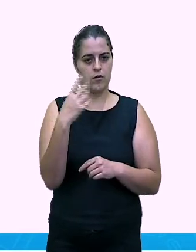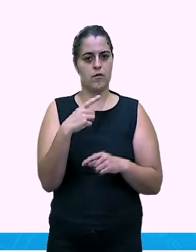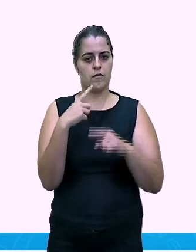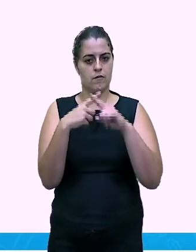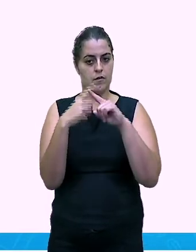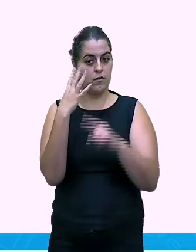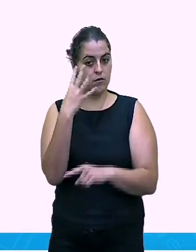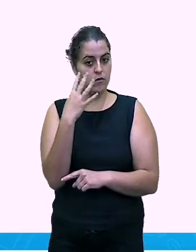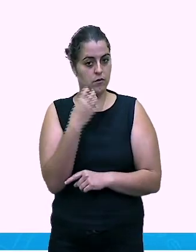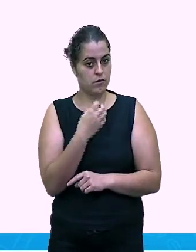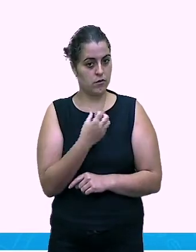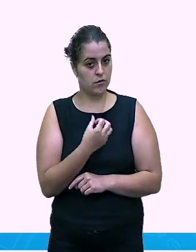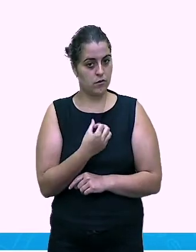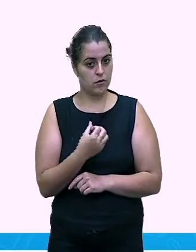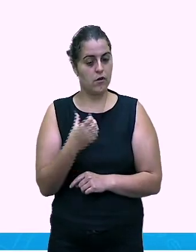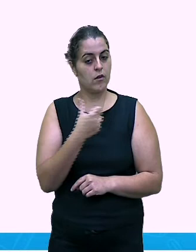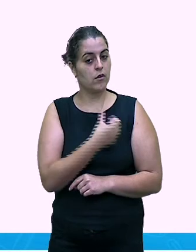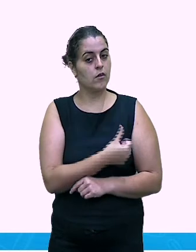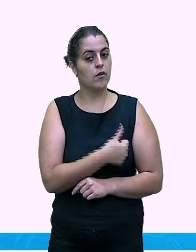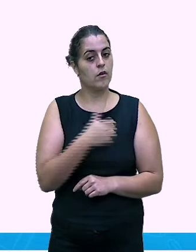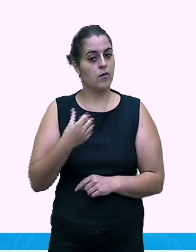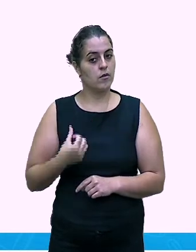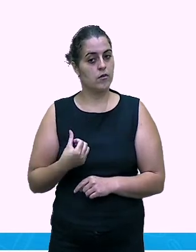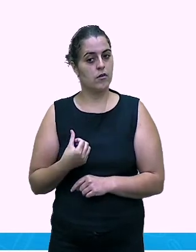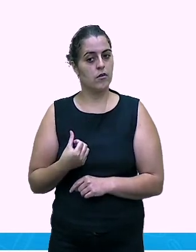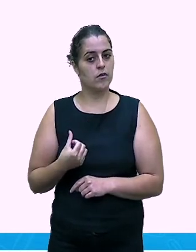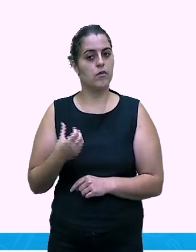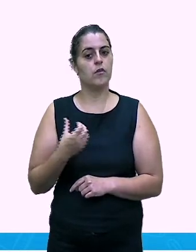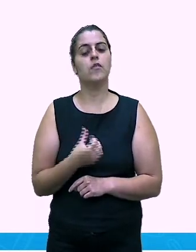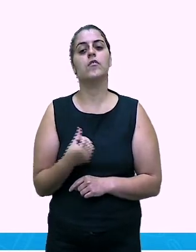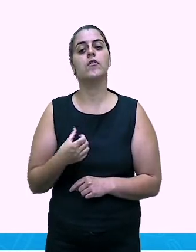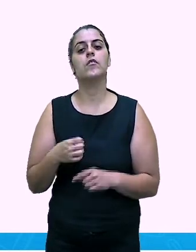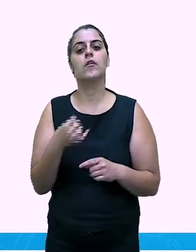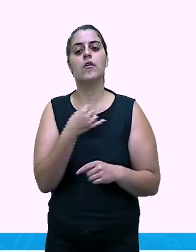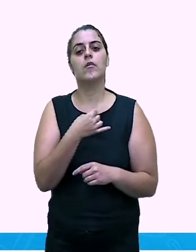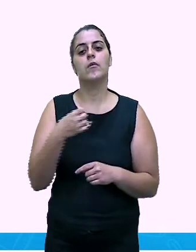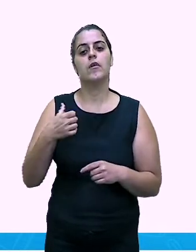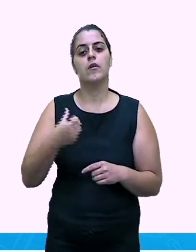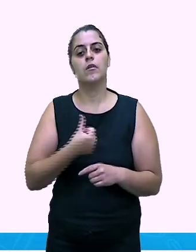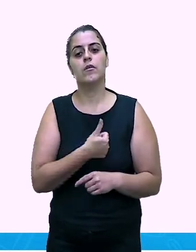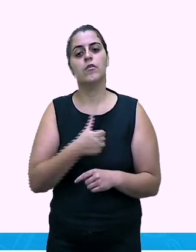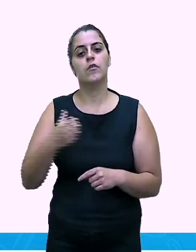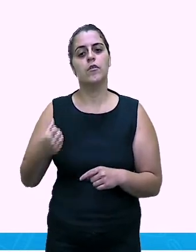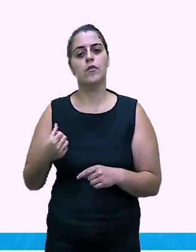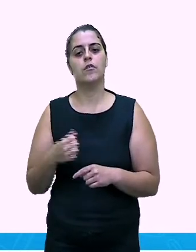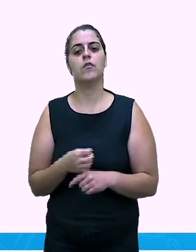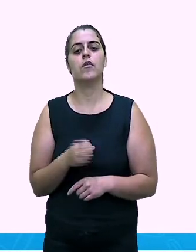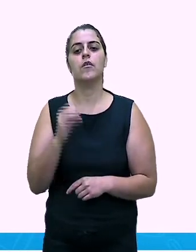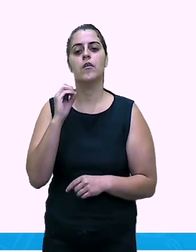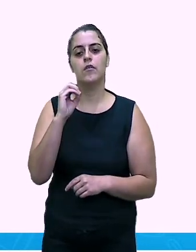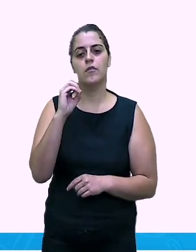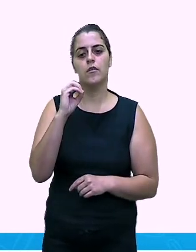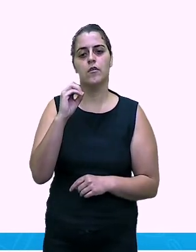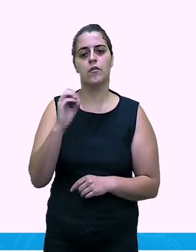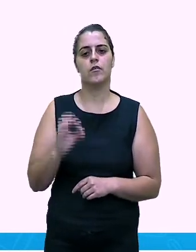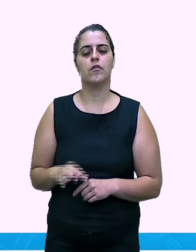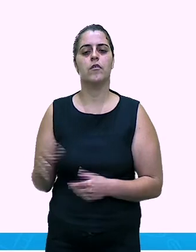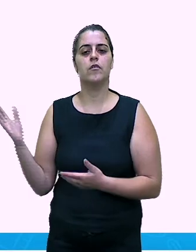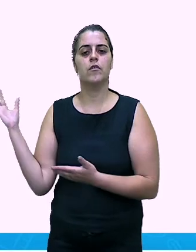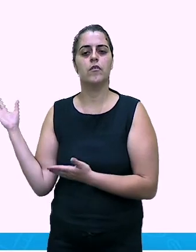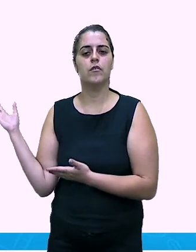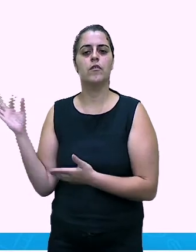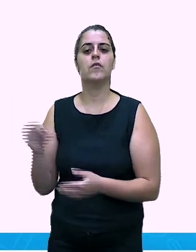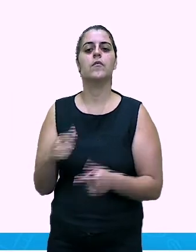4 vezes 6, 16. 16 menos 16, 0. Temos aqui uma